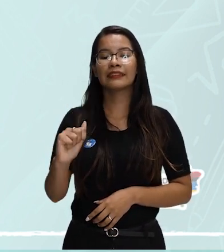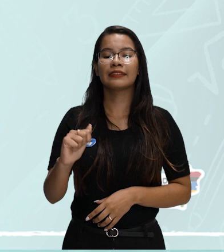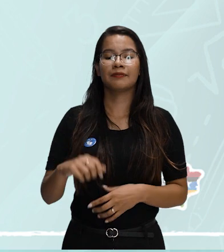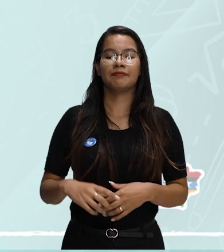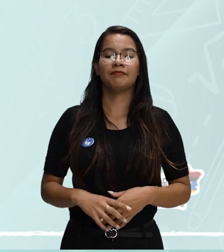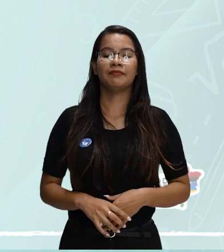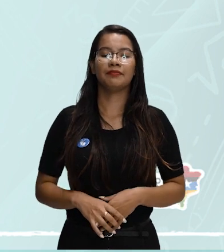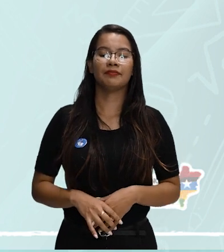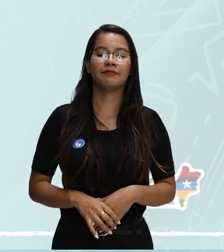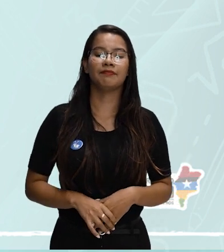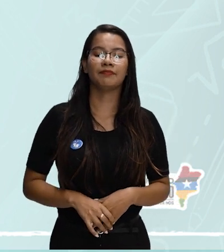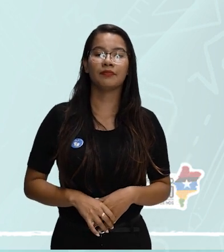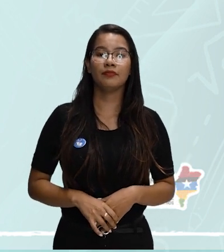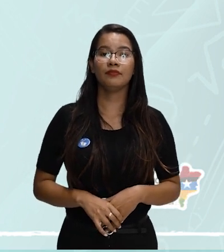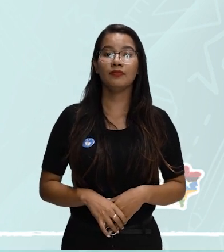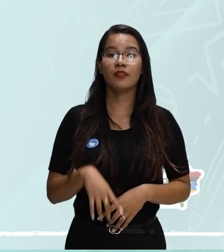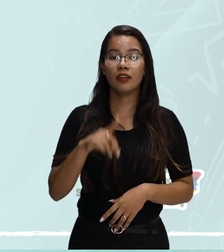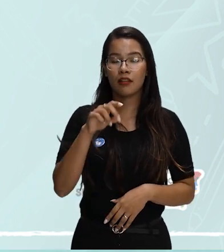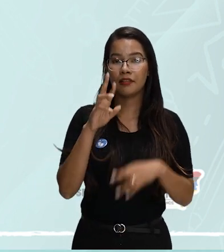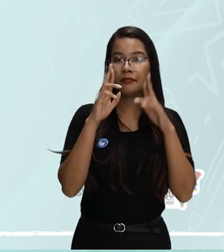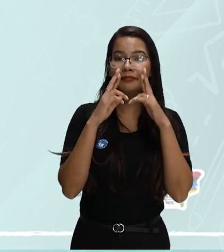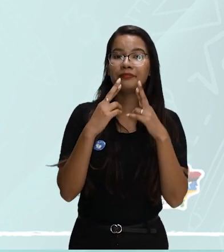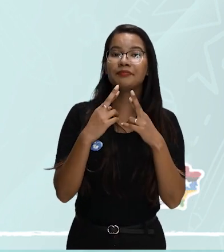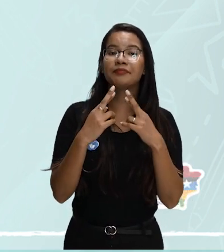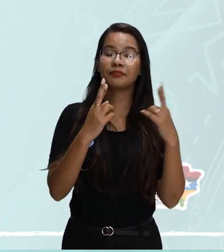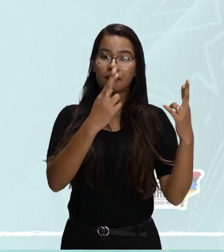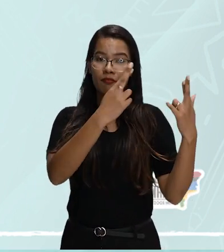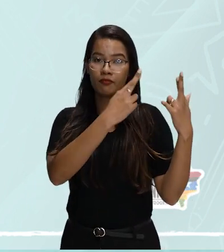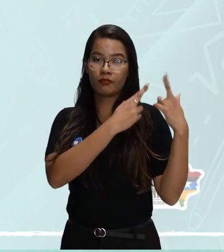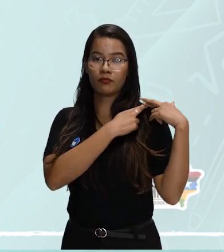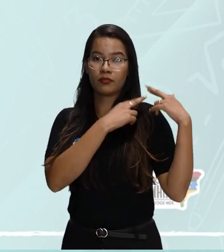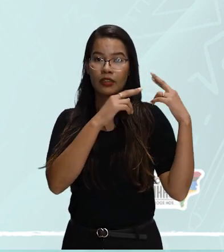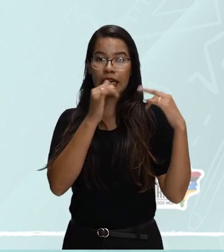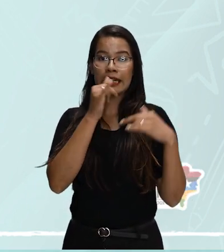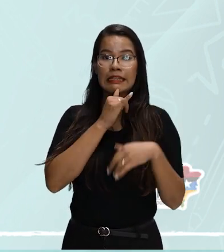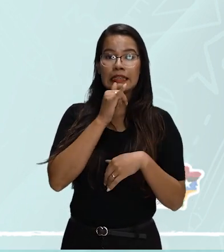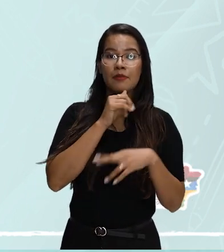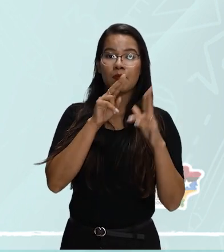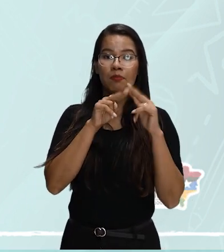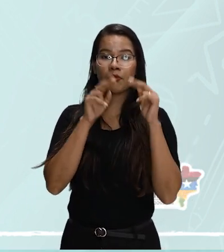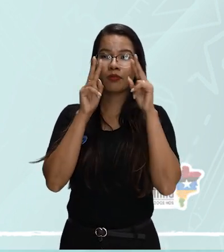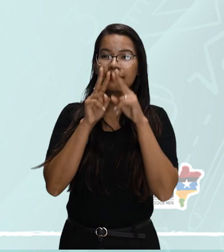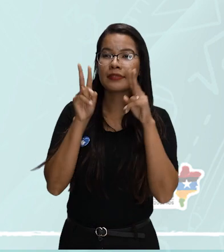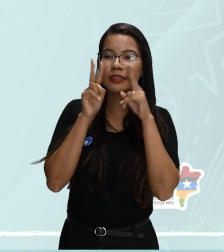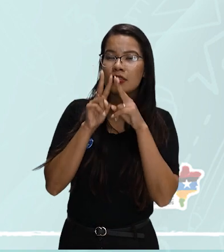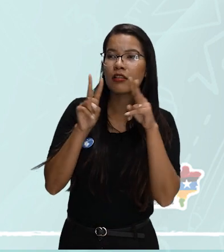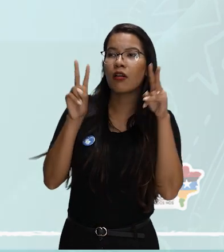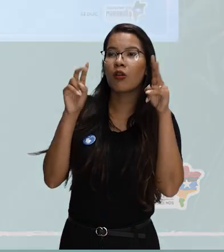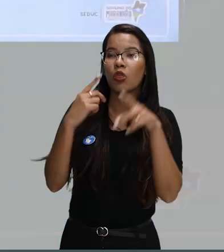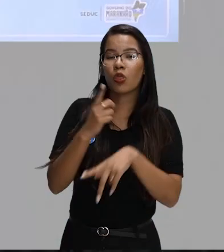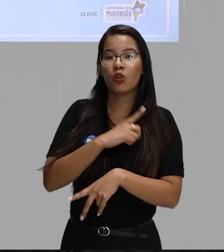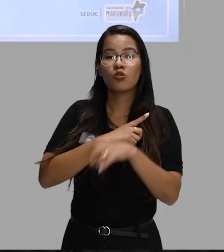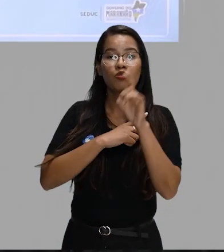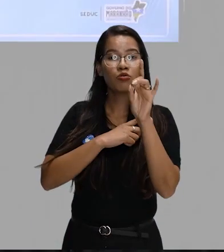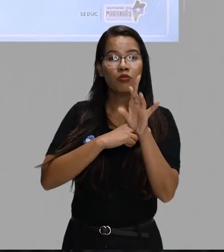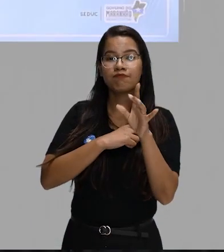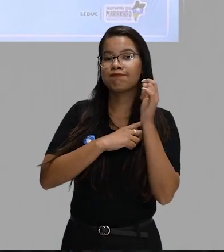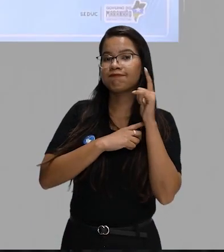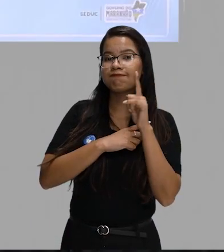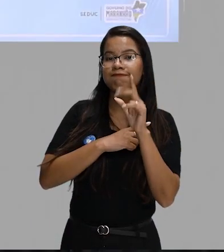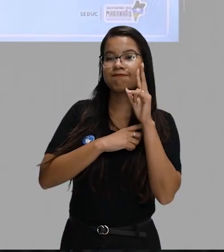reflexão difusa, por exemplo, ela é responsável pela a visão. A gente só consegue ver os